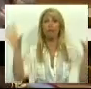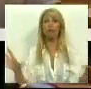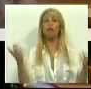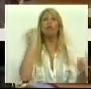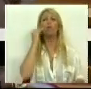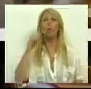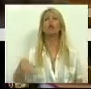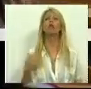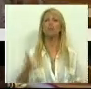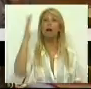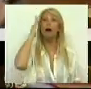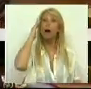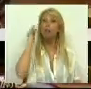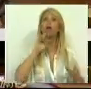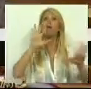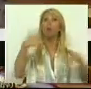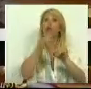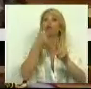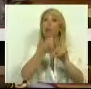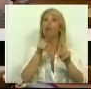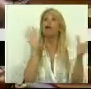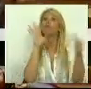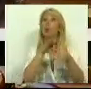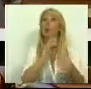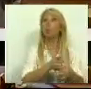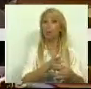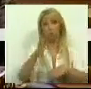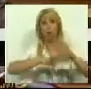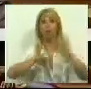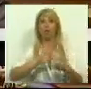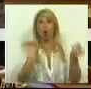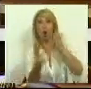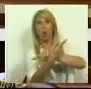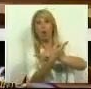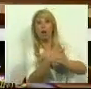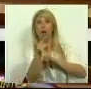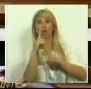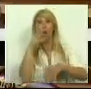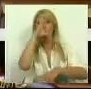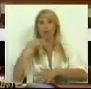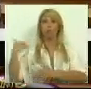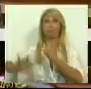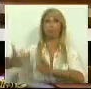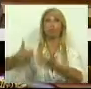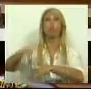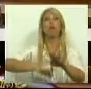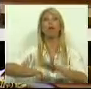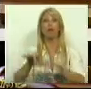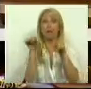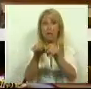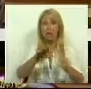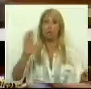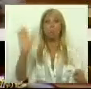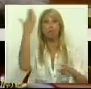os Verdes entendem que se deve lutar para isso? Desde logo fazer exatamente o contrário daquilo que os cinco governos têm feito e que este em particular está